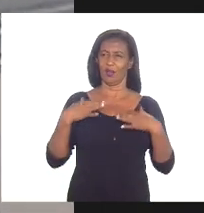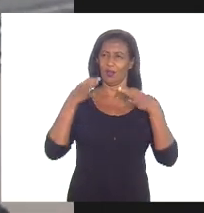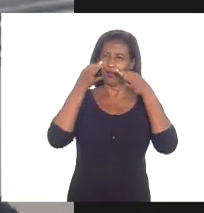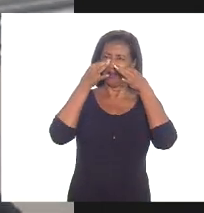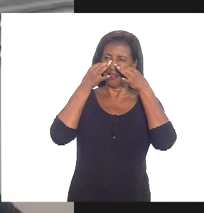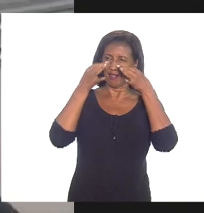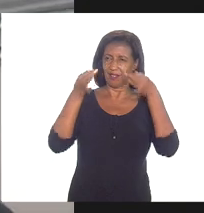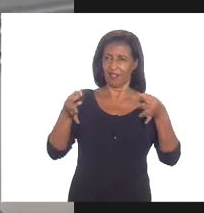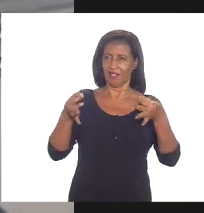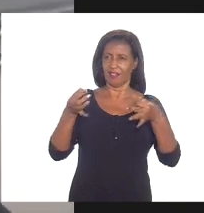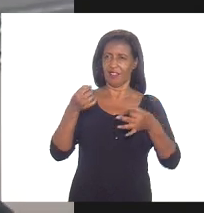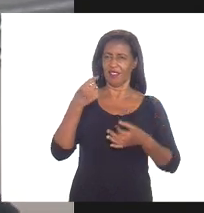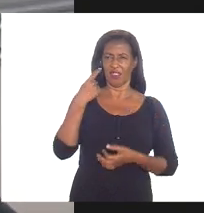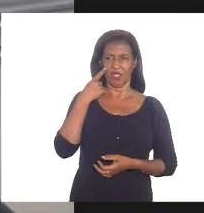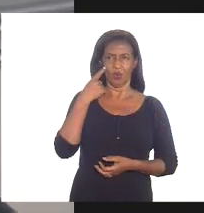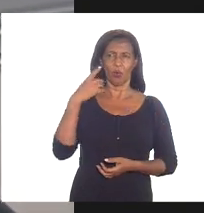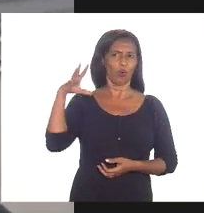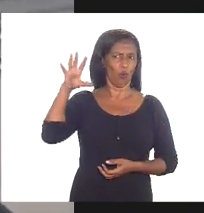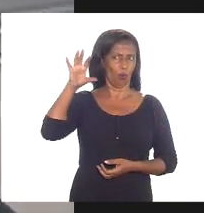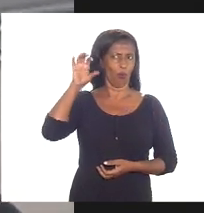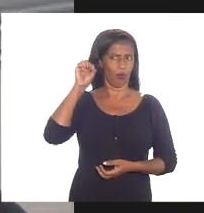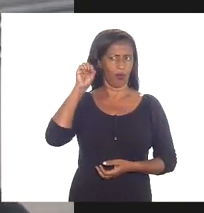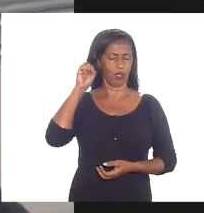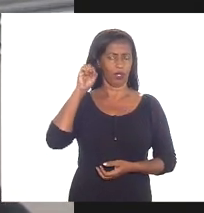o presidente André Siciliano disse. Tá?